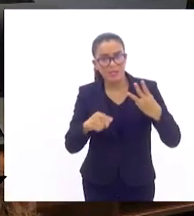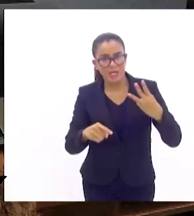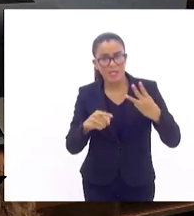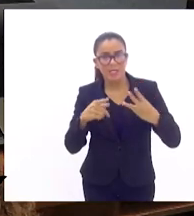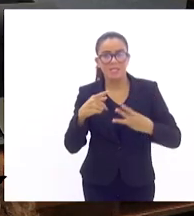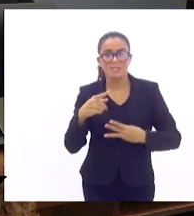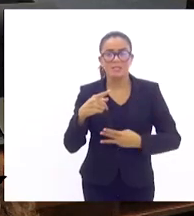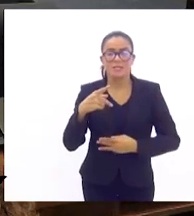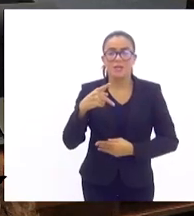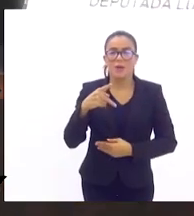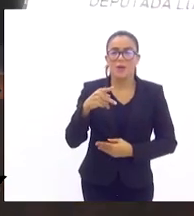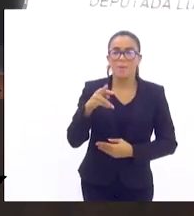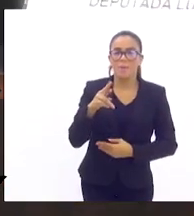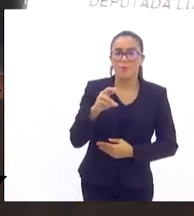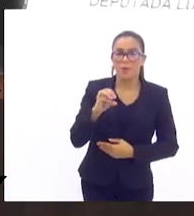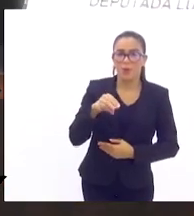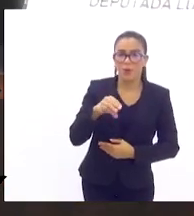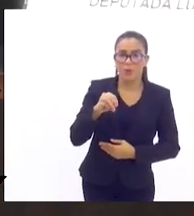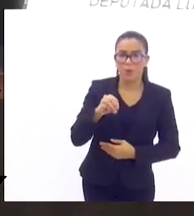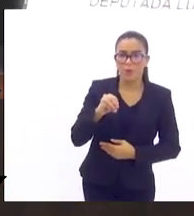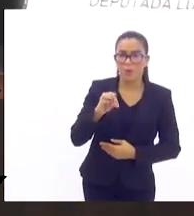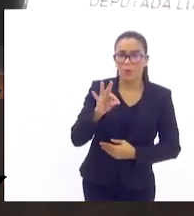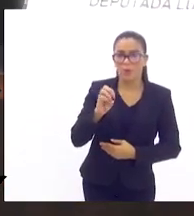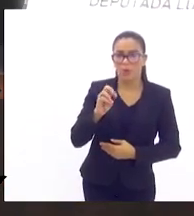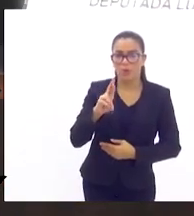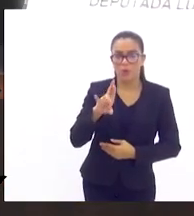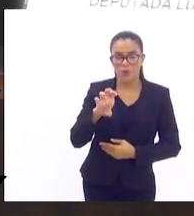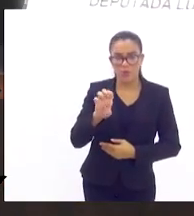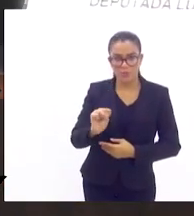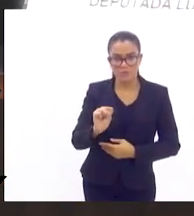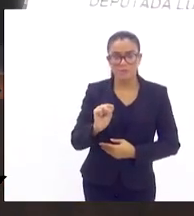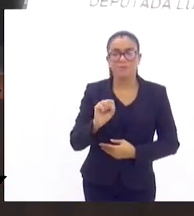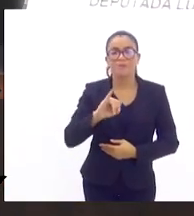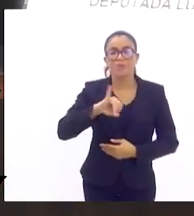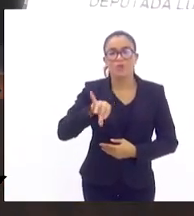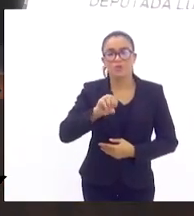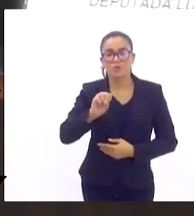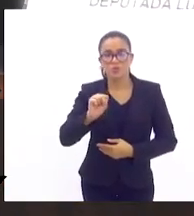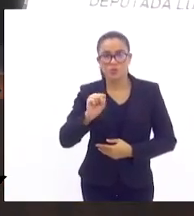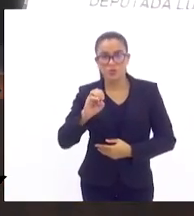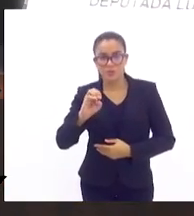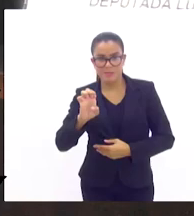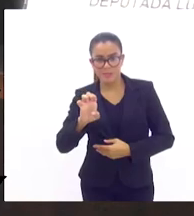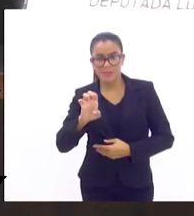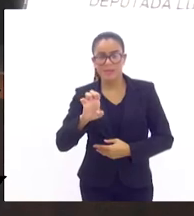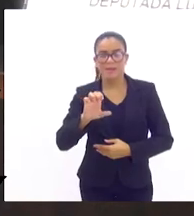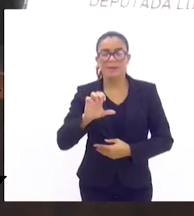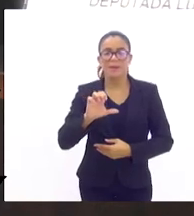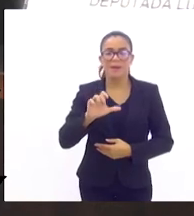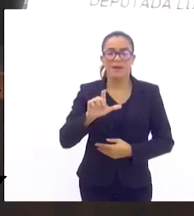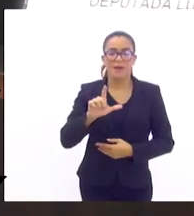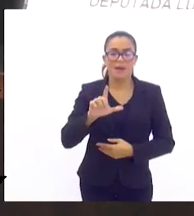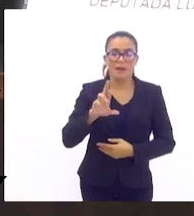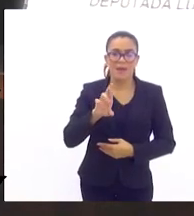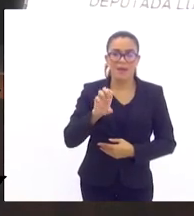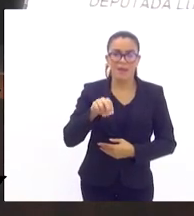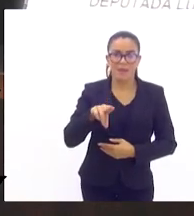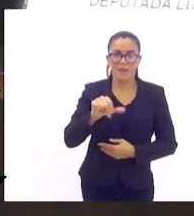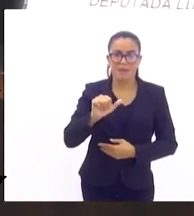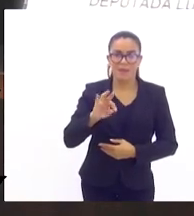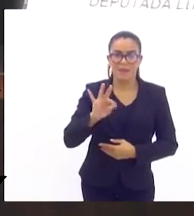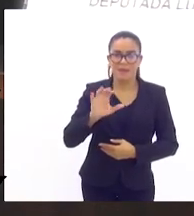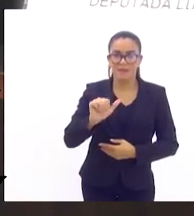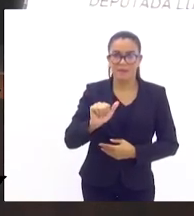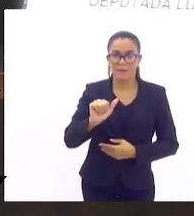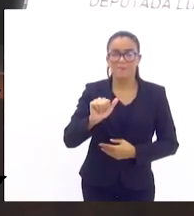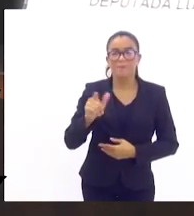justiça, a senhora Renata Cossati, José Alexandre Maximino, e vou passar a palavra agora para o Tiago